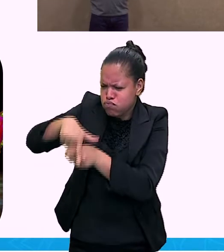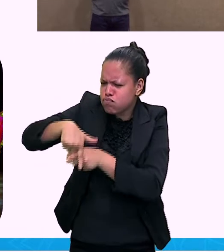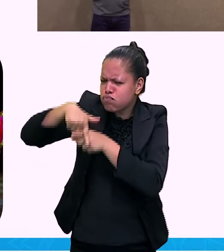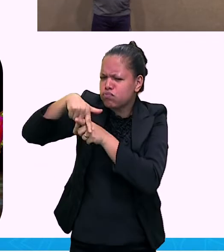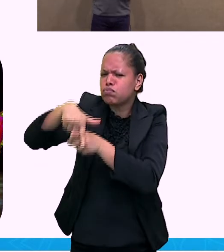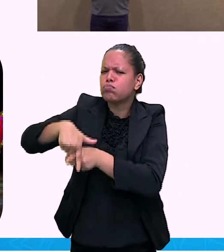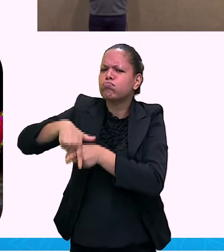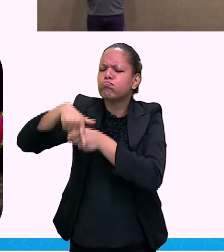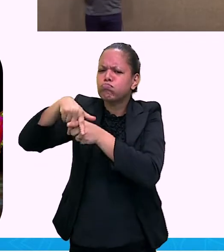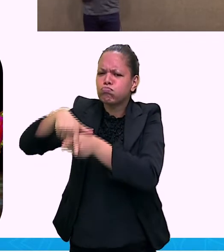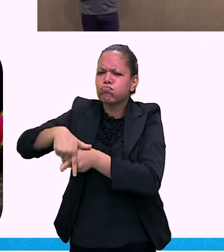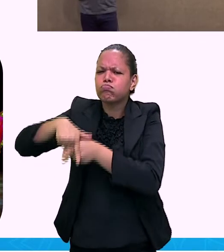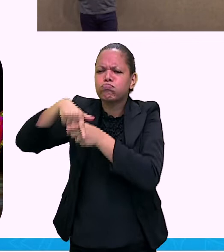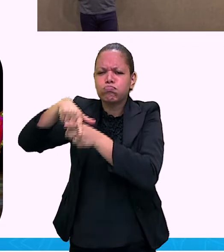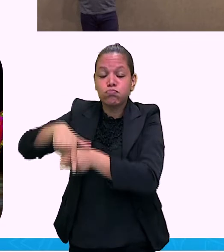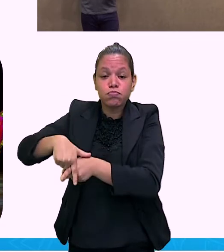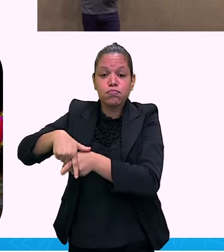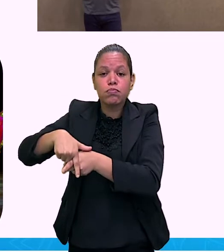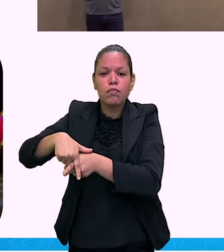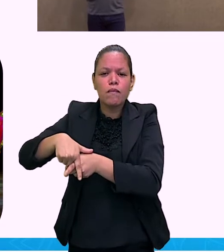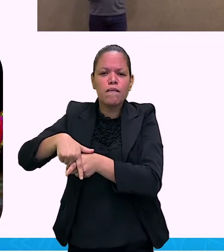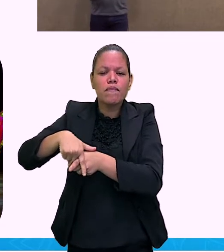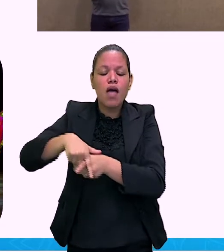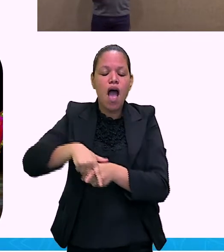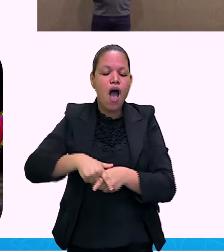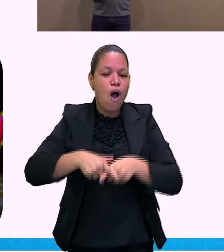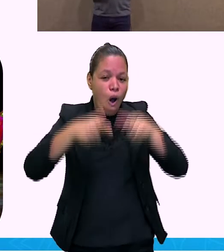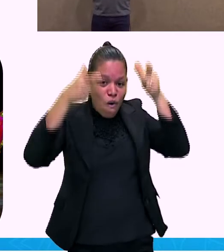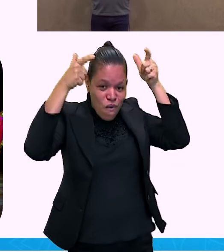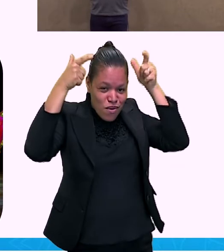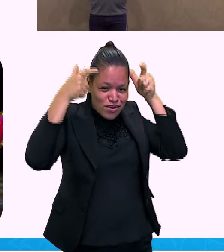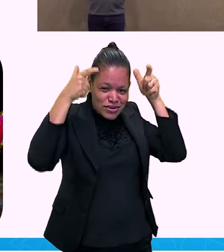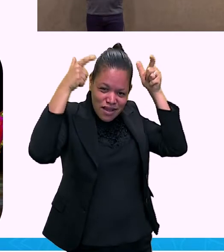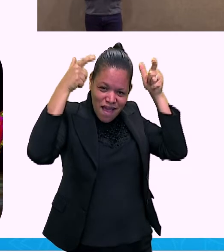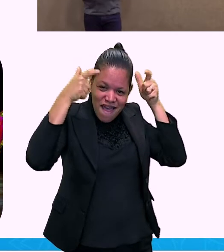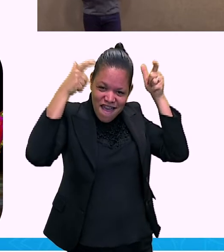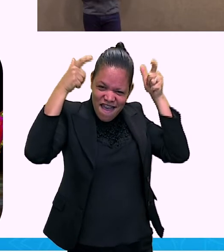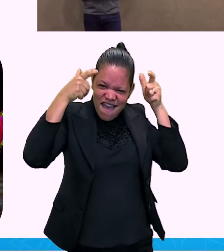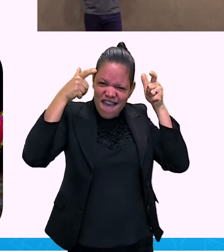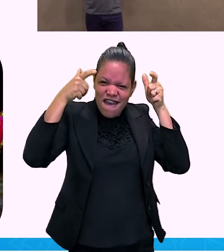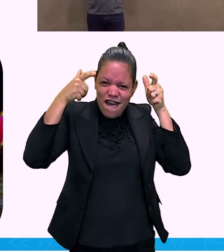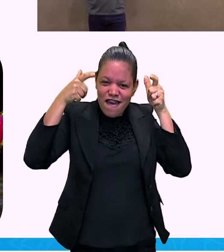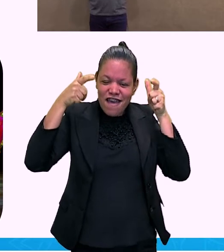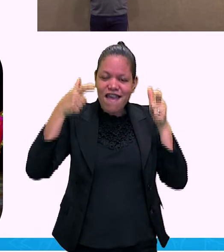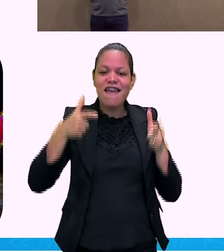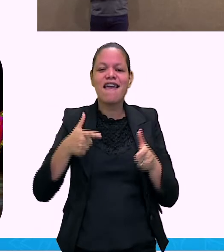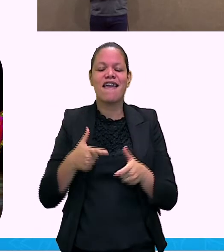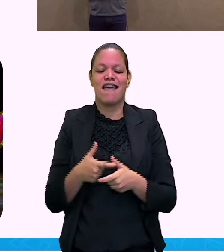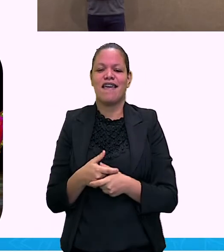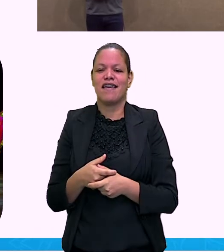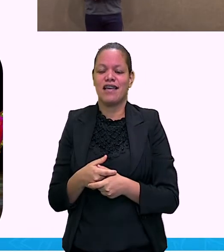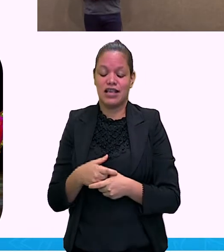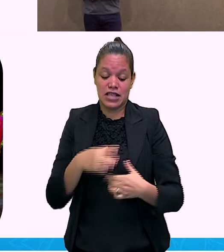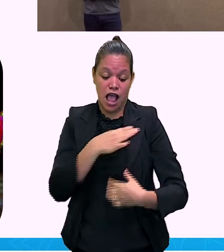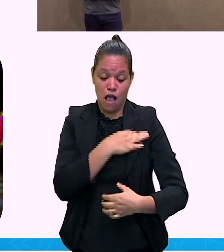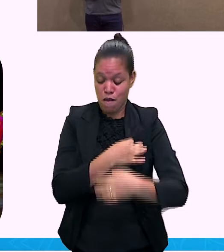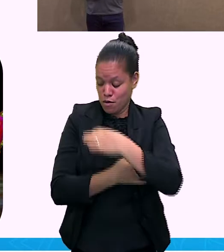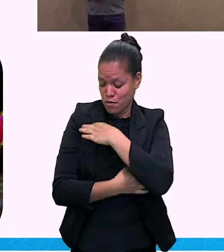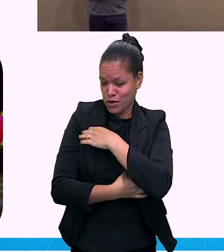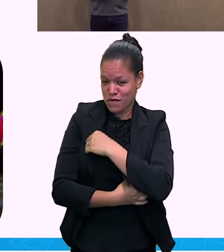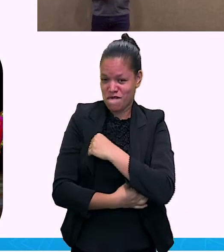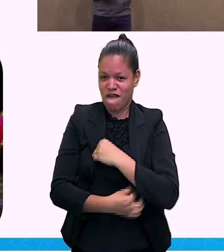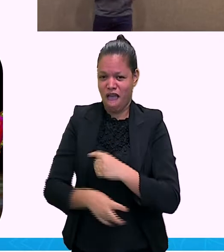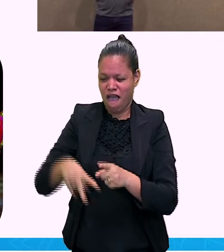à simbologia dos reis, né, as festas enfeitam os cavalos, se enfeitam, né? E aí também